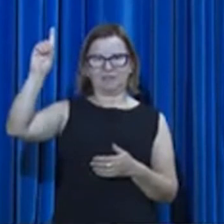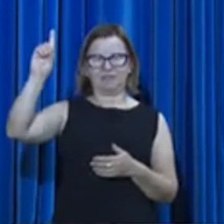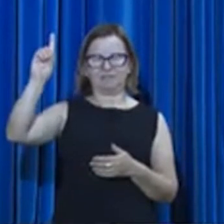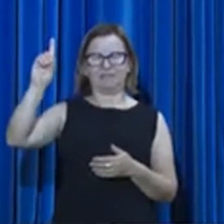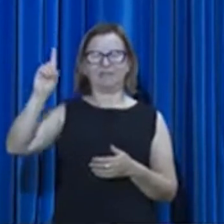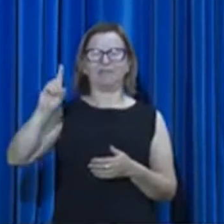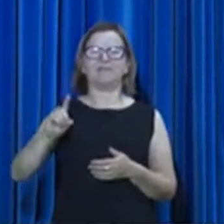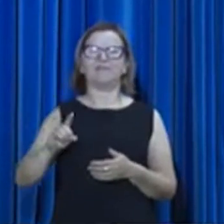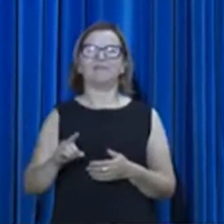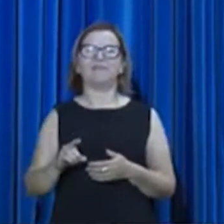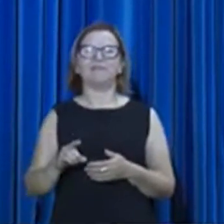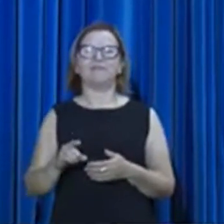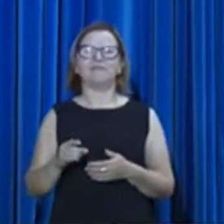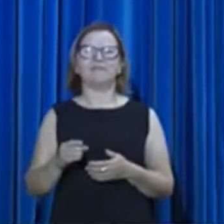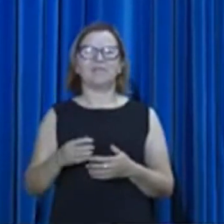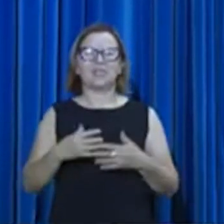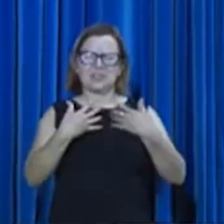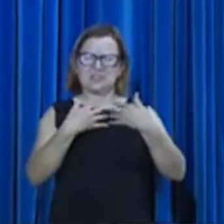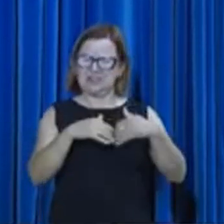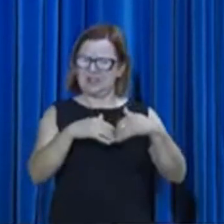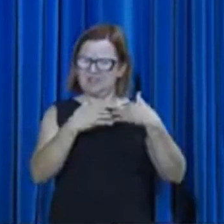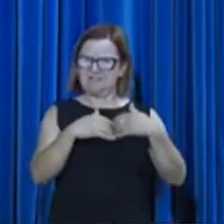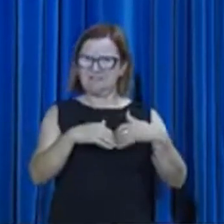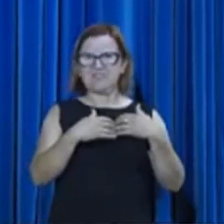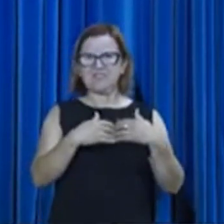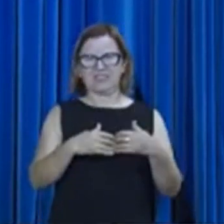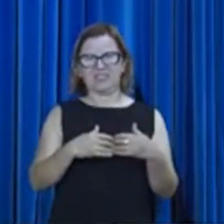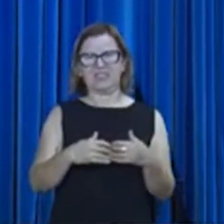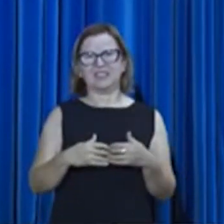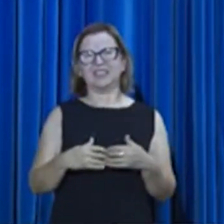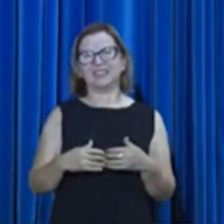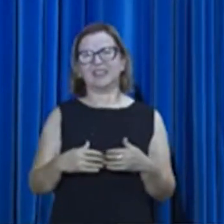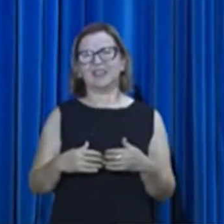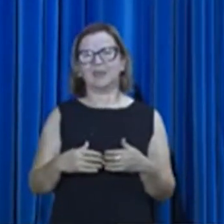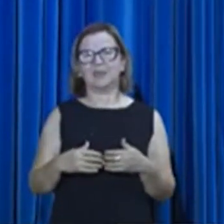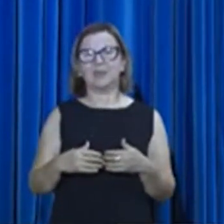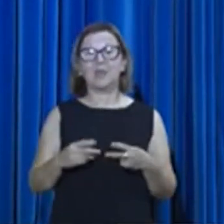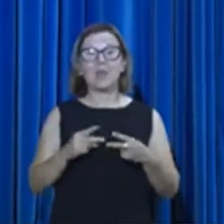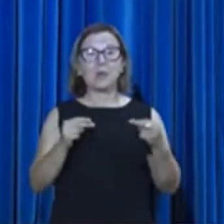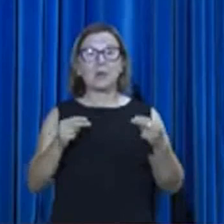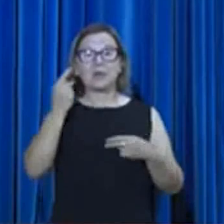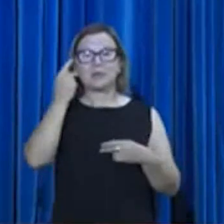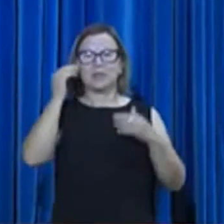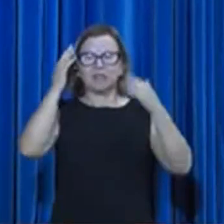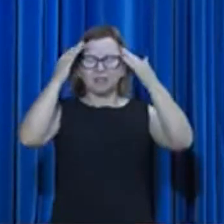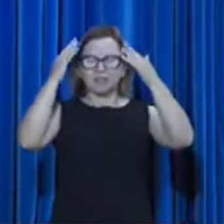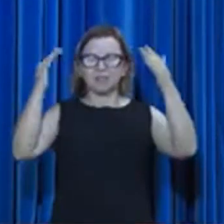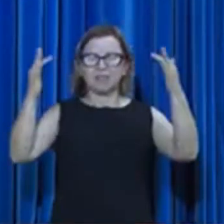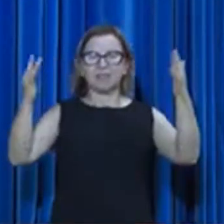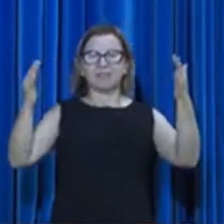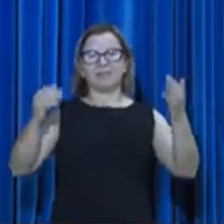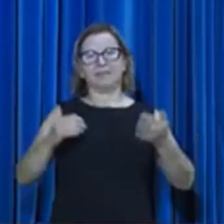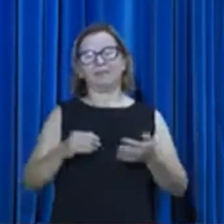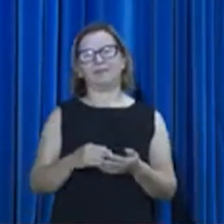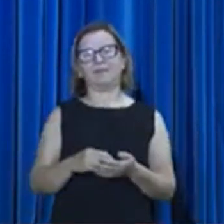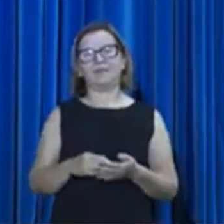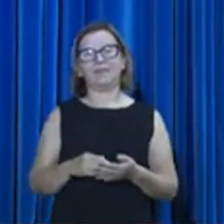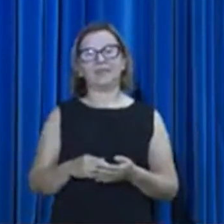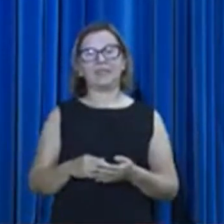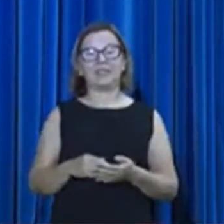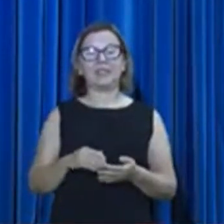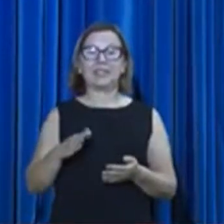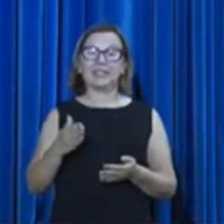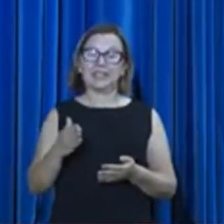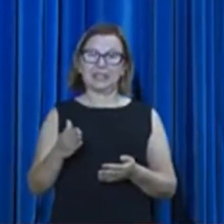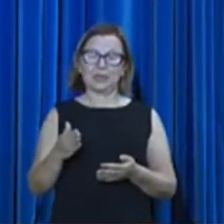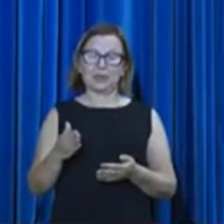tempo. Há muitas fontes de distração. E essas vozes